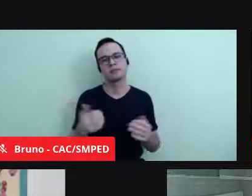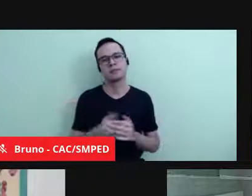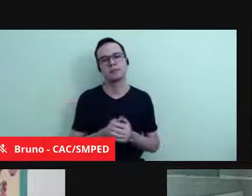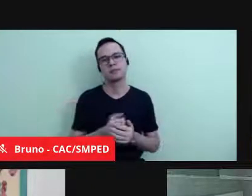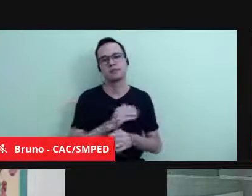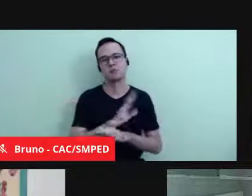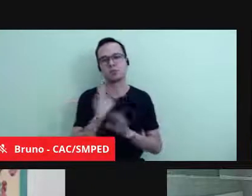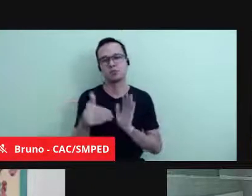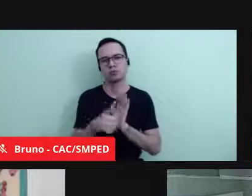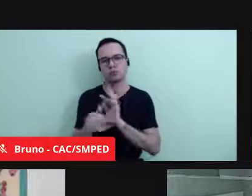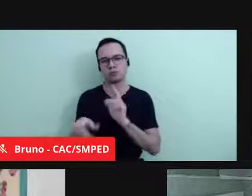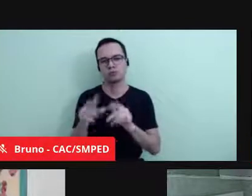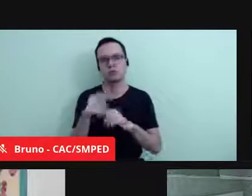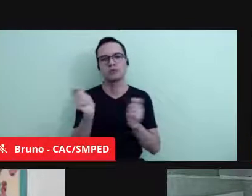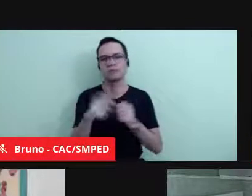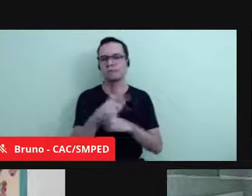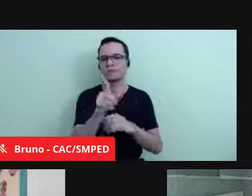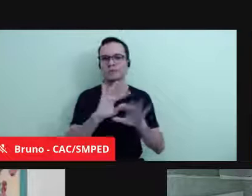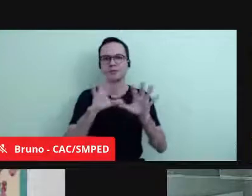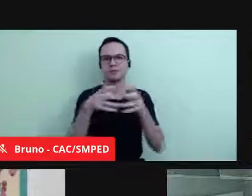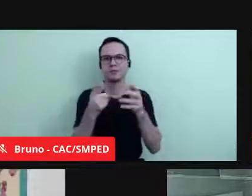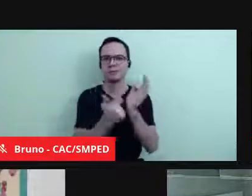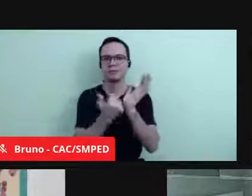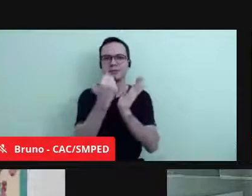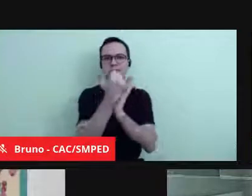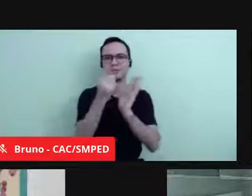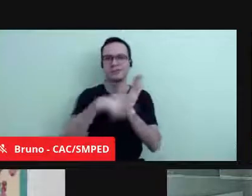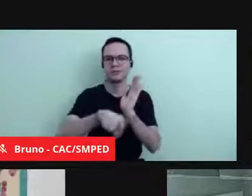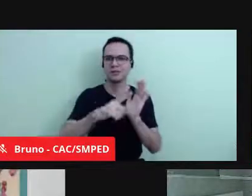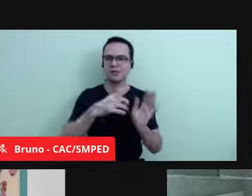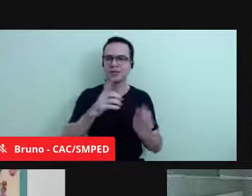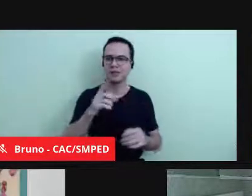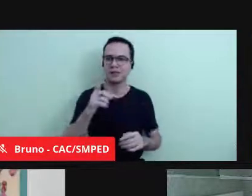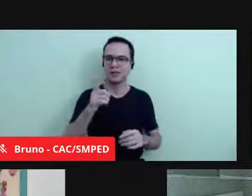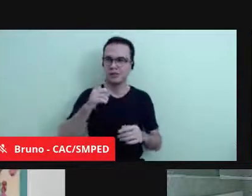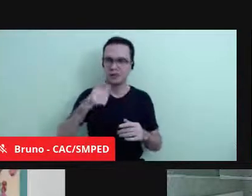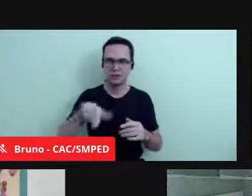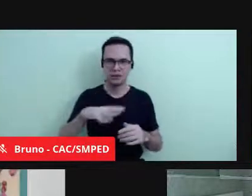todo que constrói, que agrega e que faz a gente ser